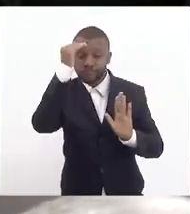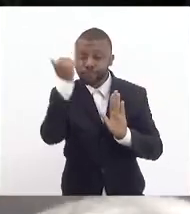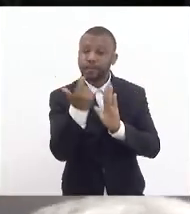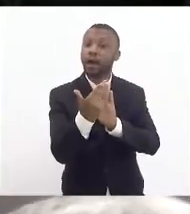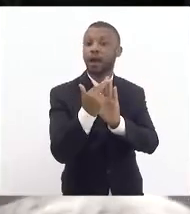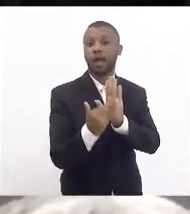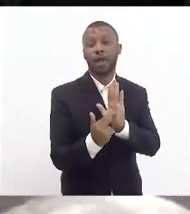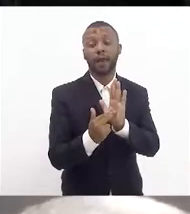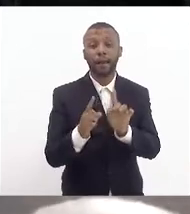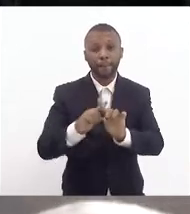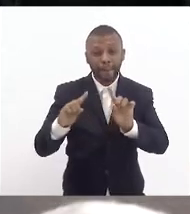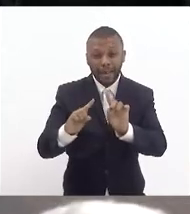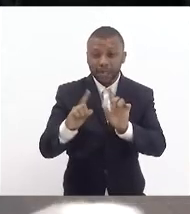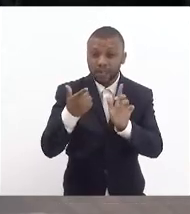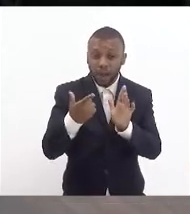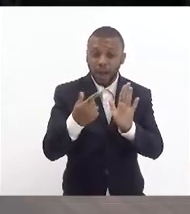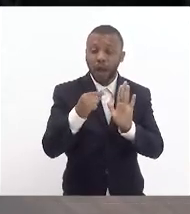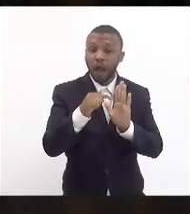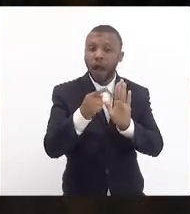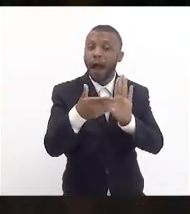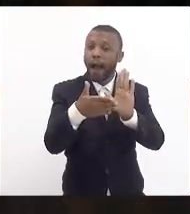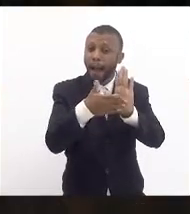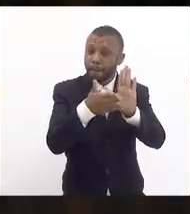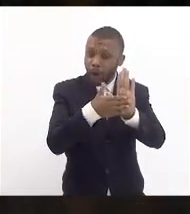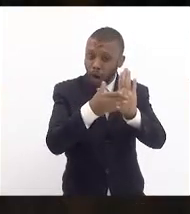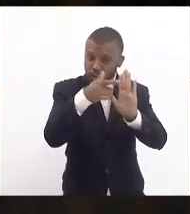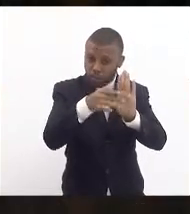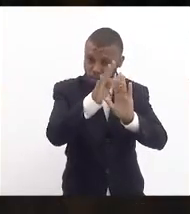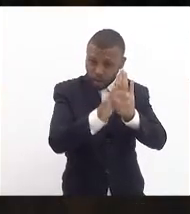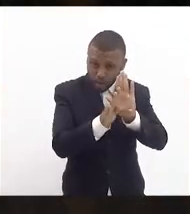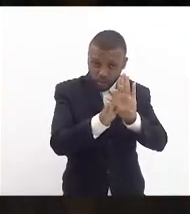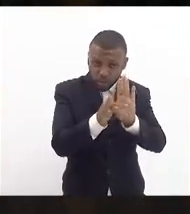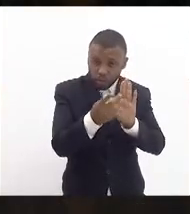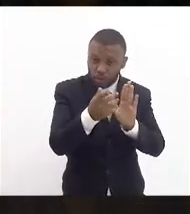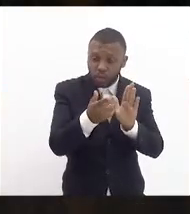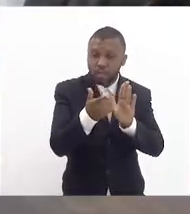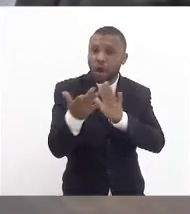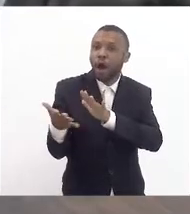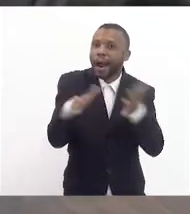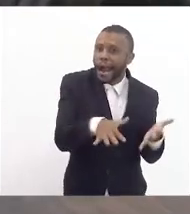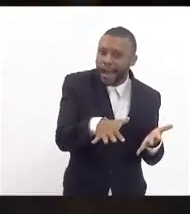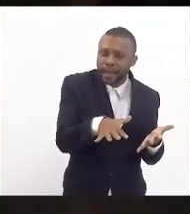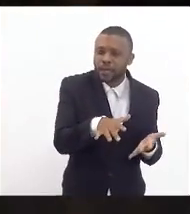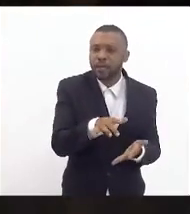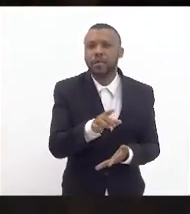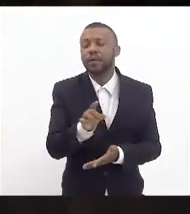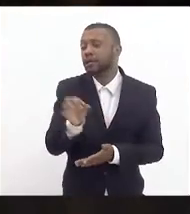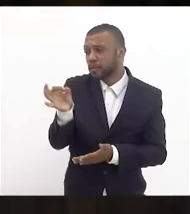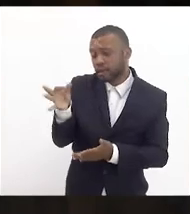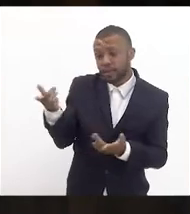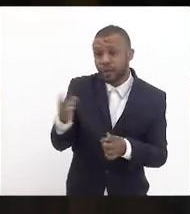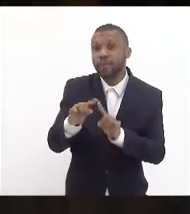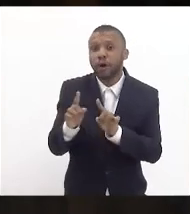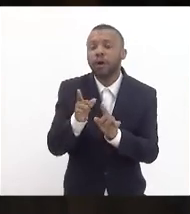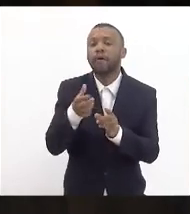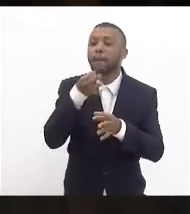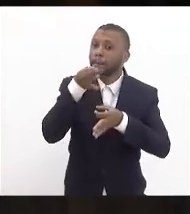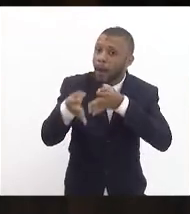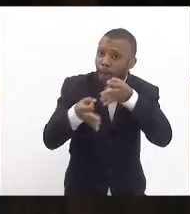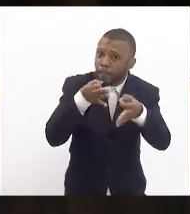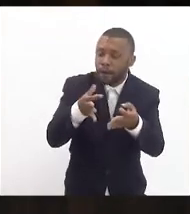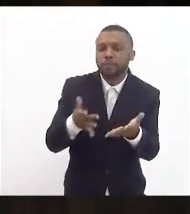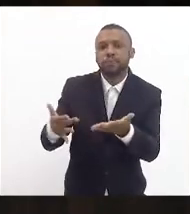nesse caso, a pauta inteira não cai? Cai. Então não se vota mais nada. Eu vou colher os pareceres, vou discutir, mas não há quórum para